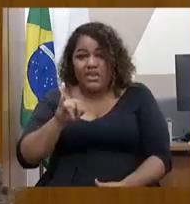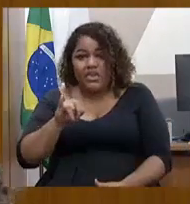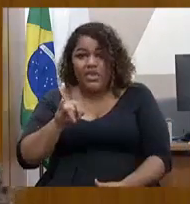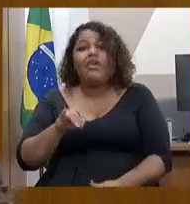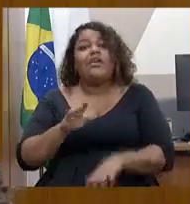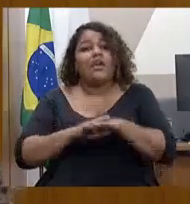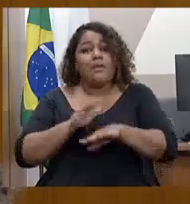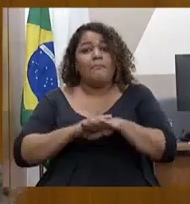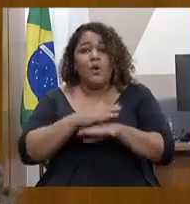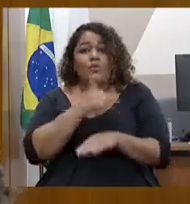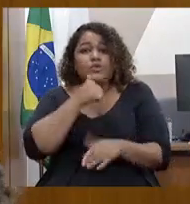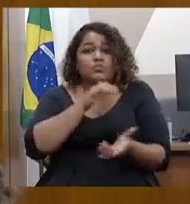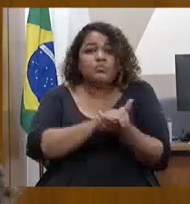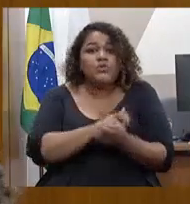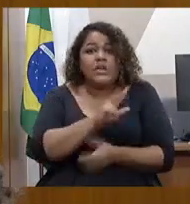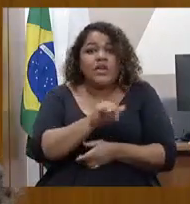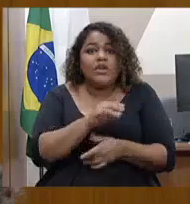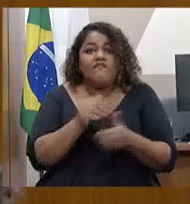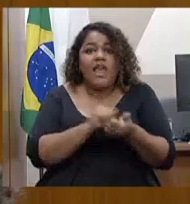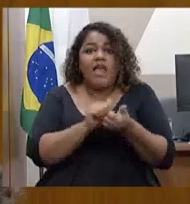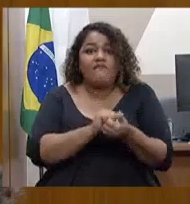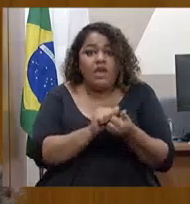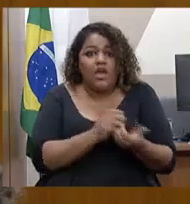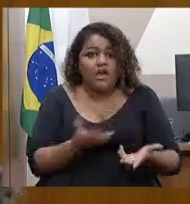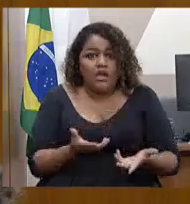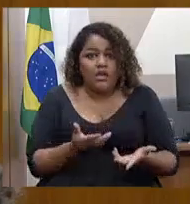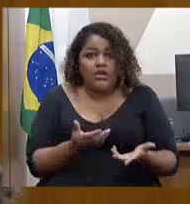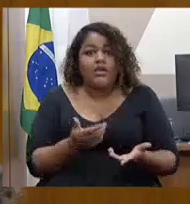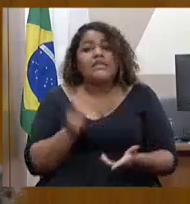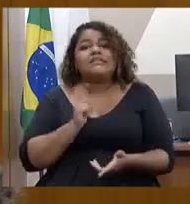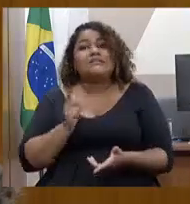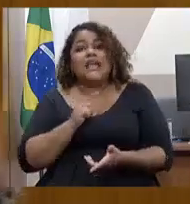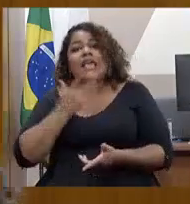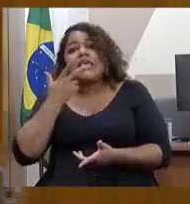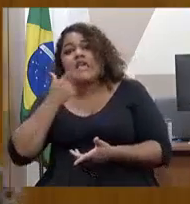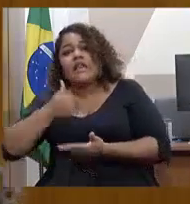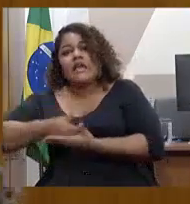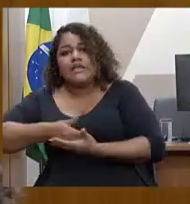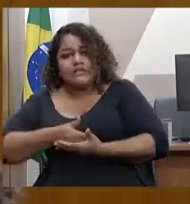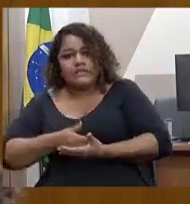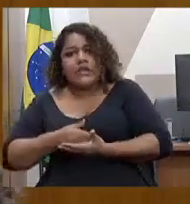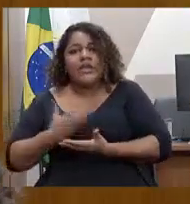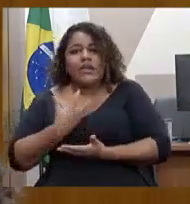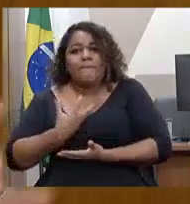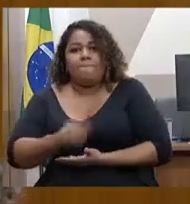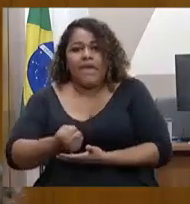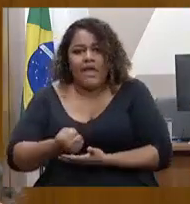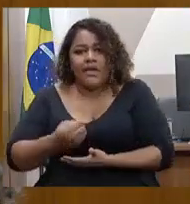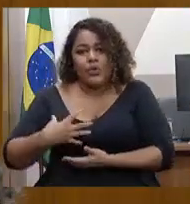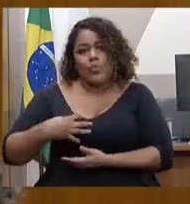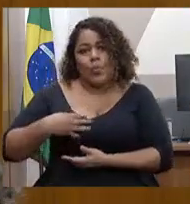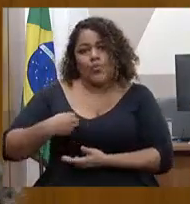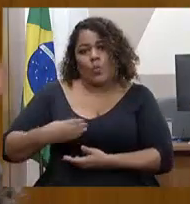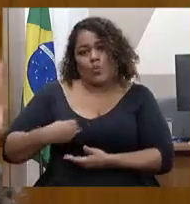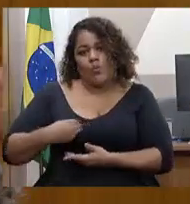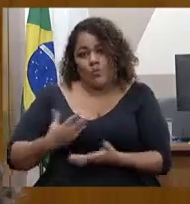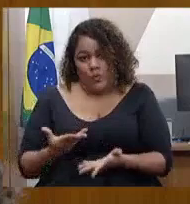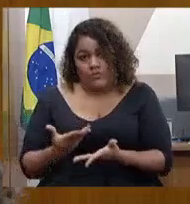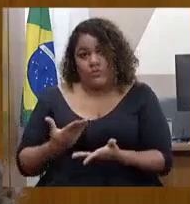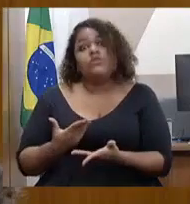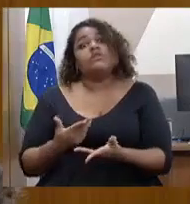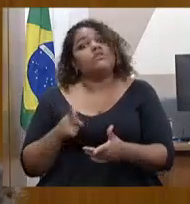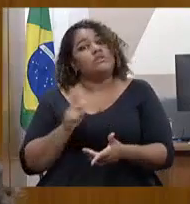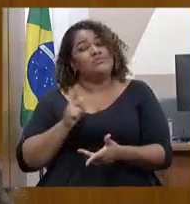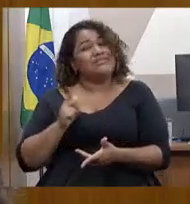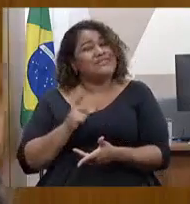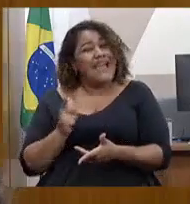contaminadas com leite materno Então são n situações que a gente tem que trazer que a gente tem que debater quando a